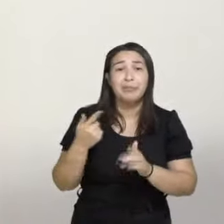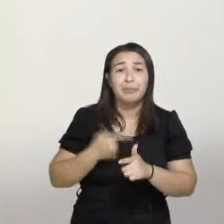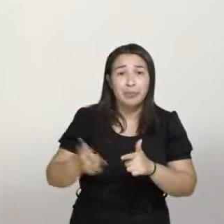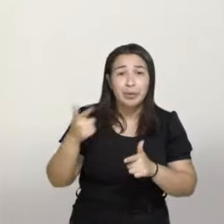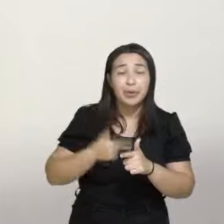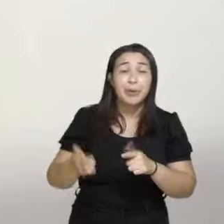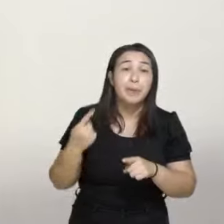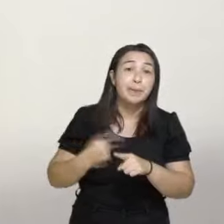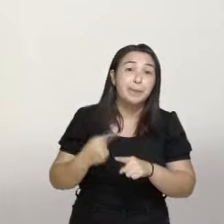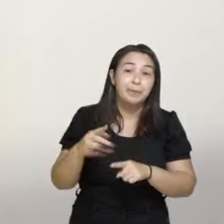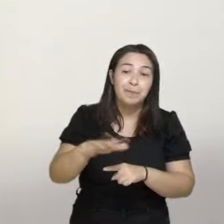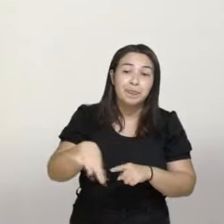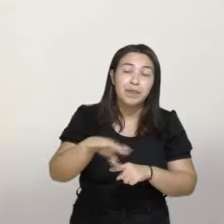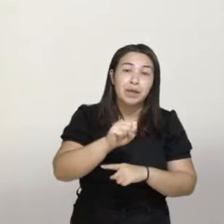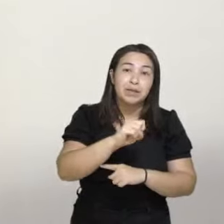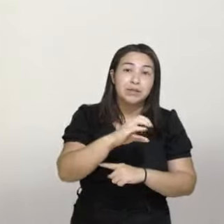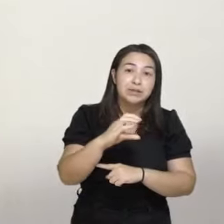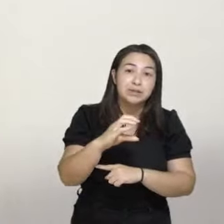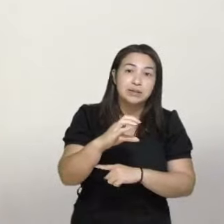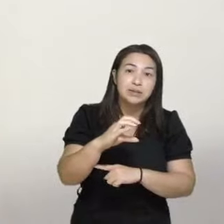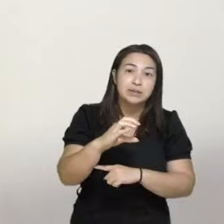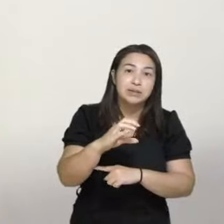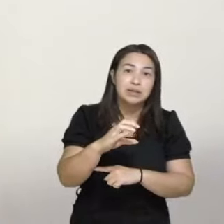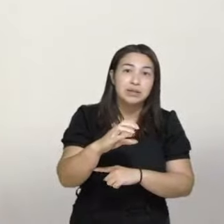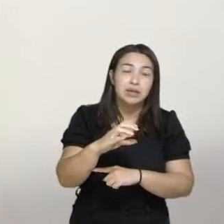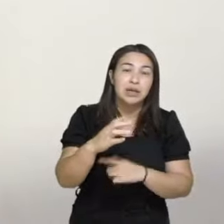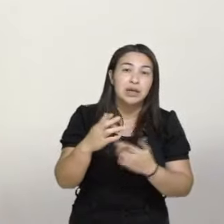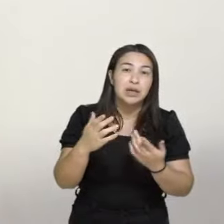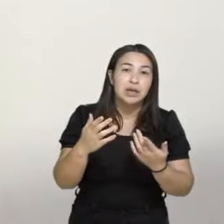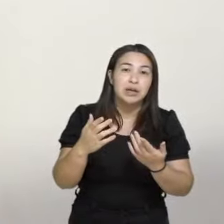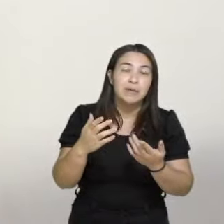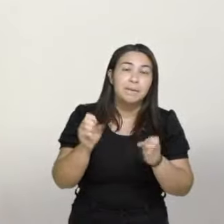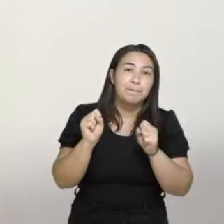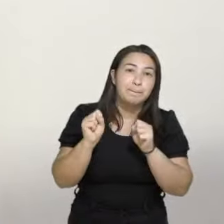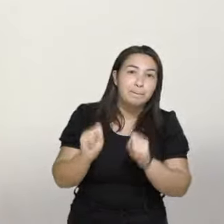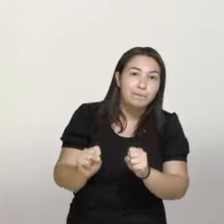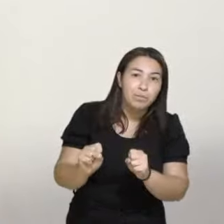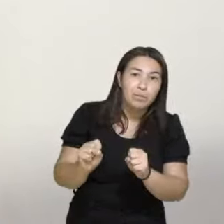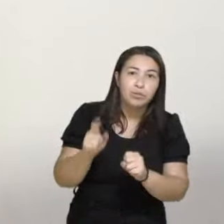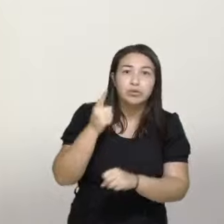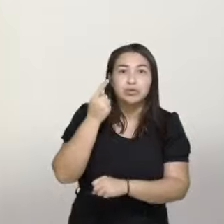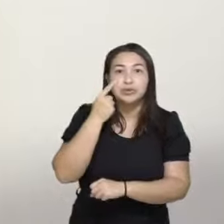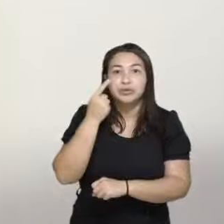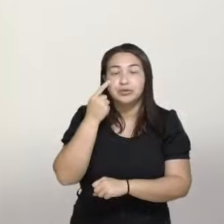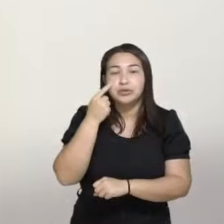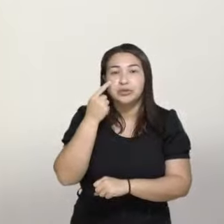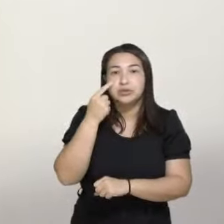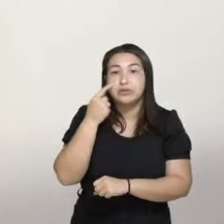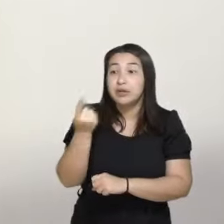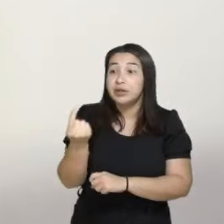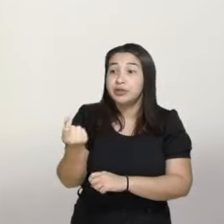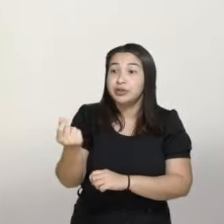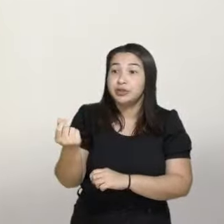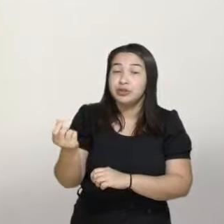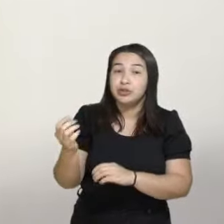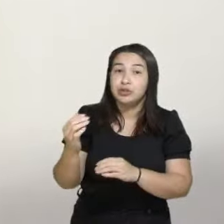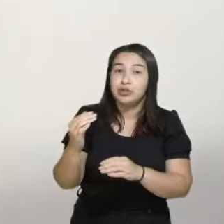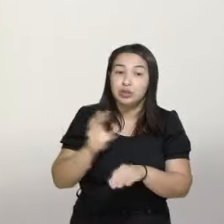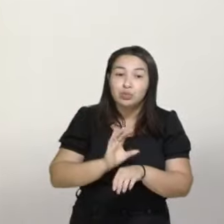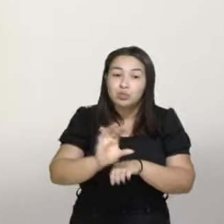catarinense vai deixar de ver arrecadado de diferentes setores esse volume, esse montante de